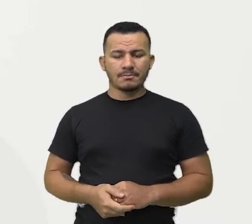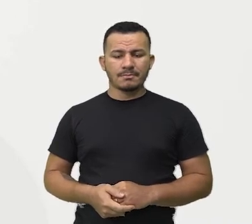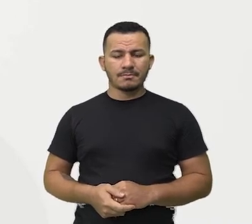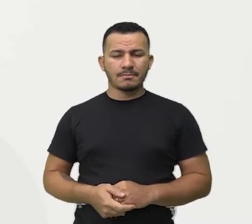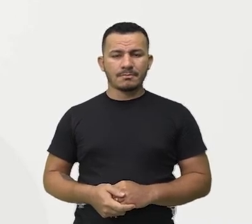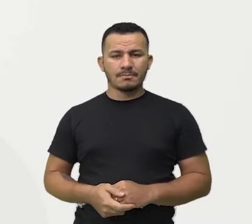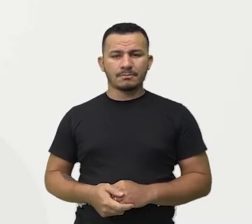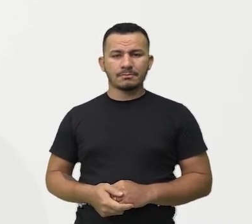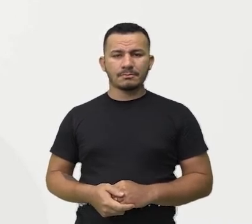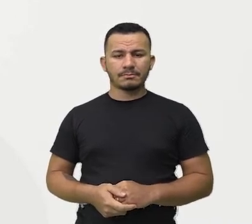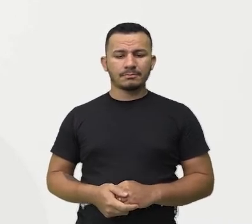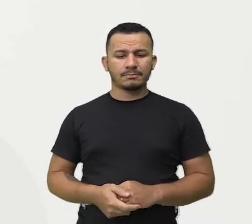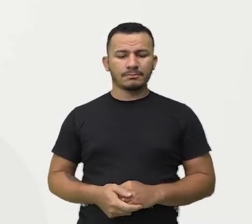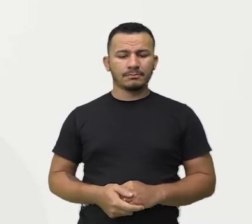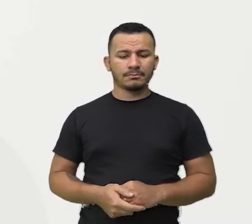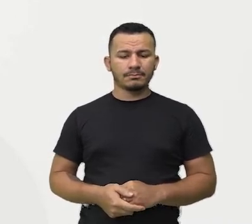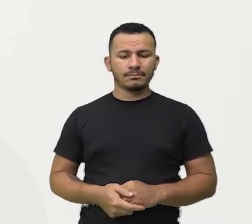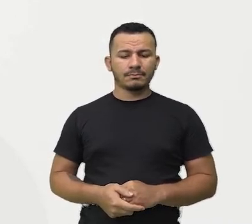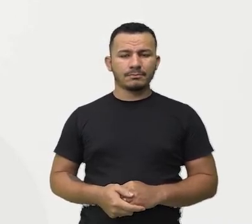centímetro, vamos projetar cm aqui.